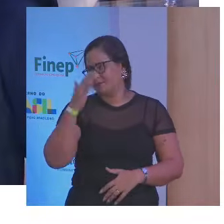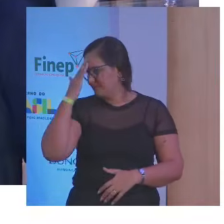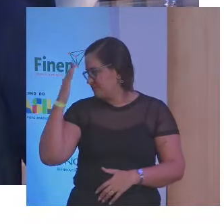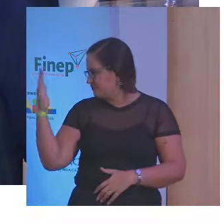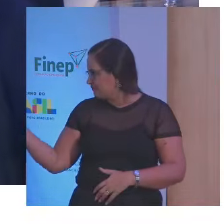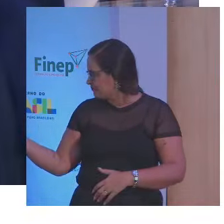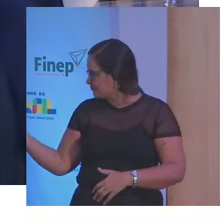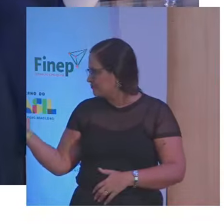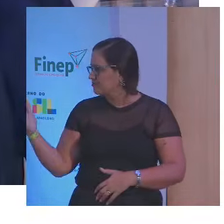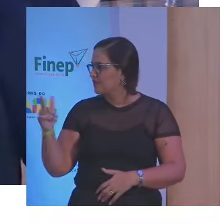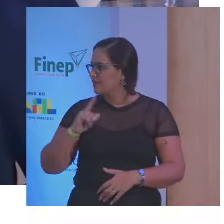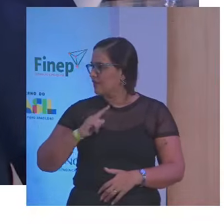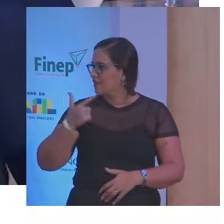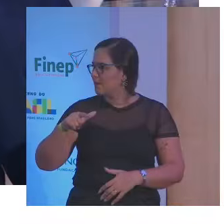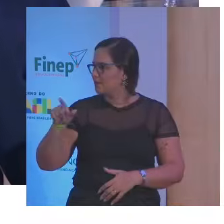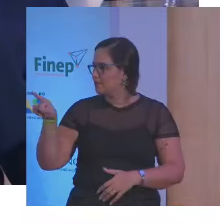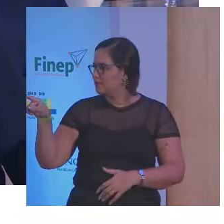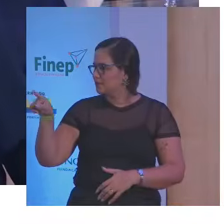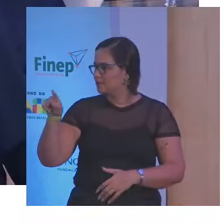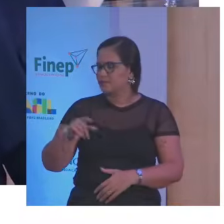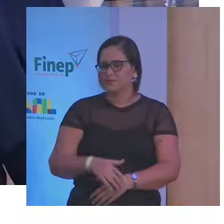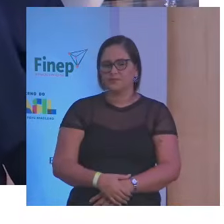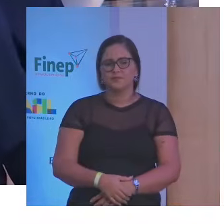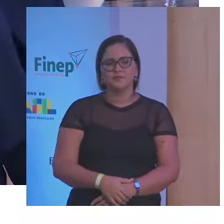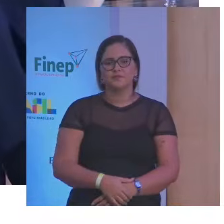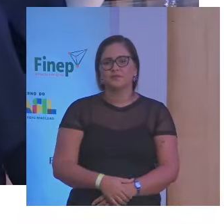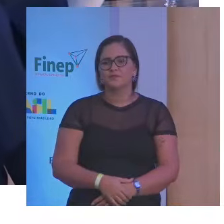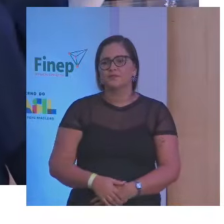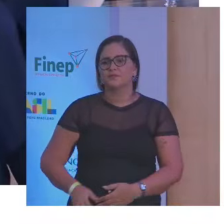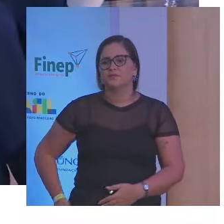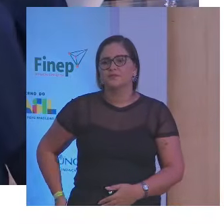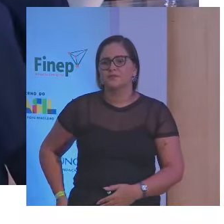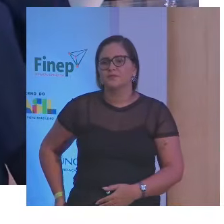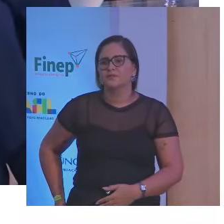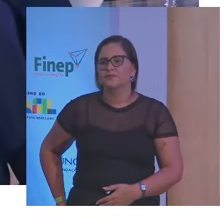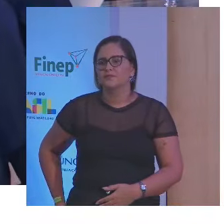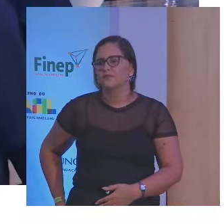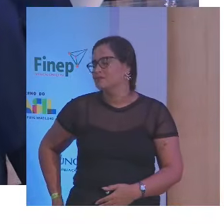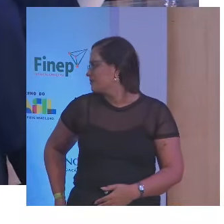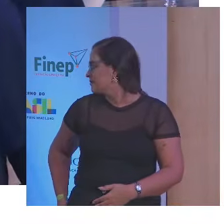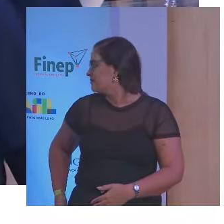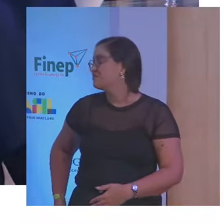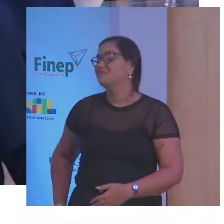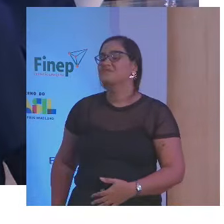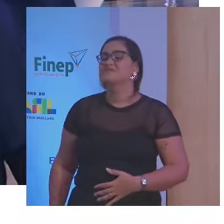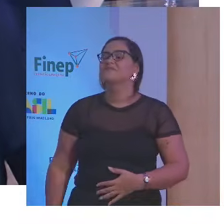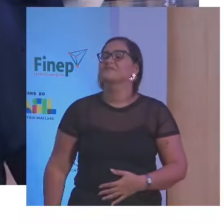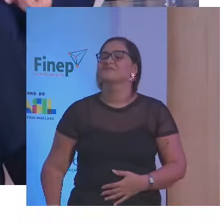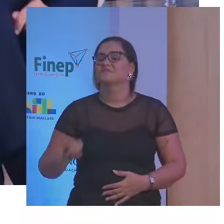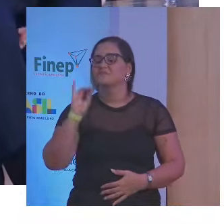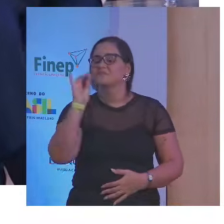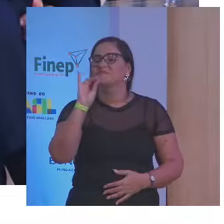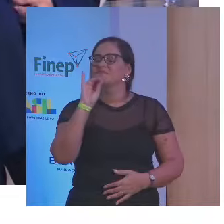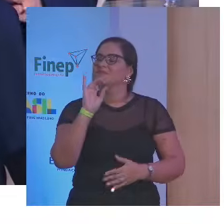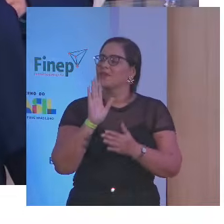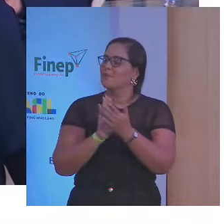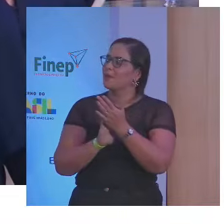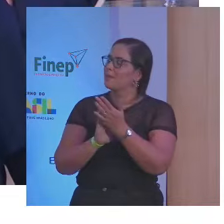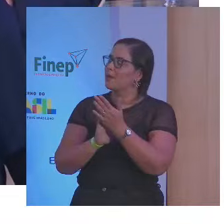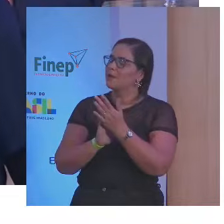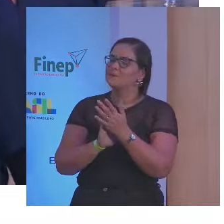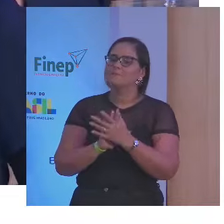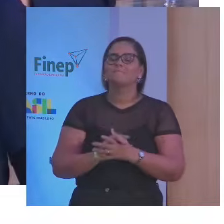Obrigado, Andrei. Nós temos mais... Ali temos várias perguntas. Oi. Eu não sei onde é que está o microfone. Tá Está lá aqui. atrás. Ah, ali. Tá. Oi,